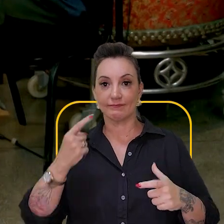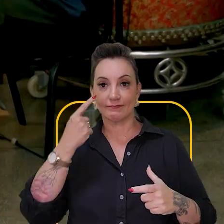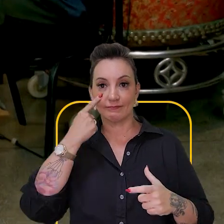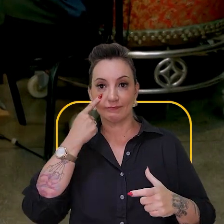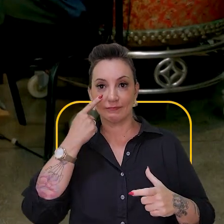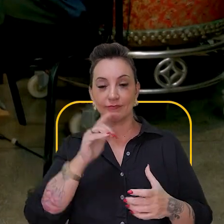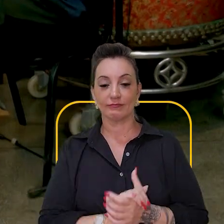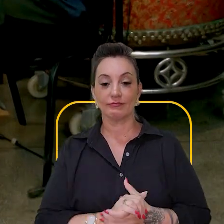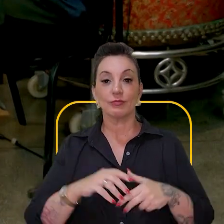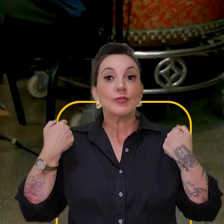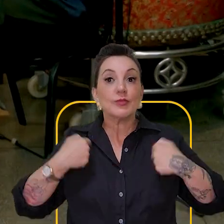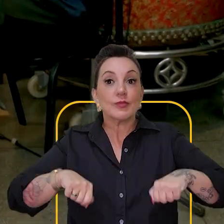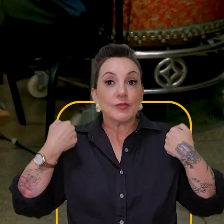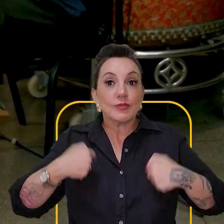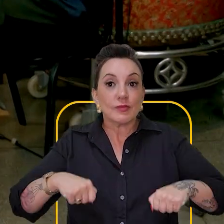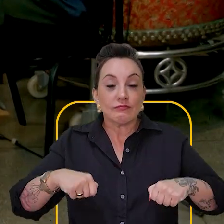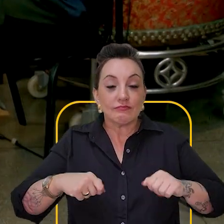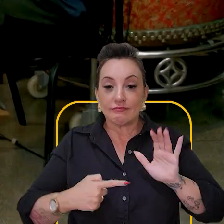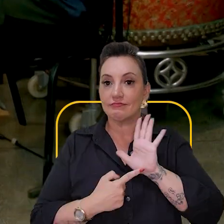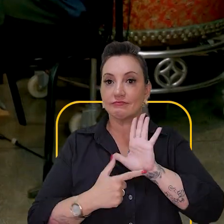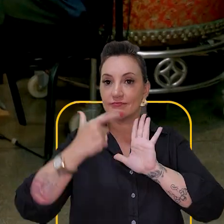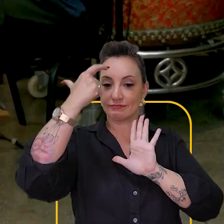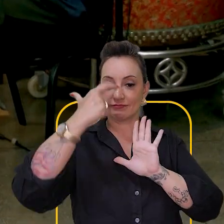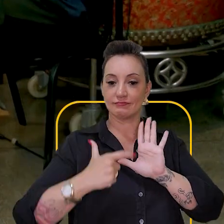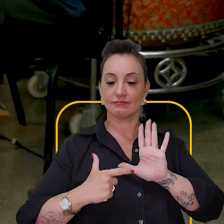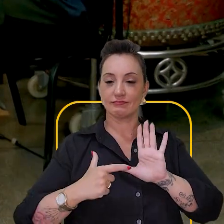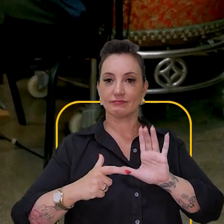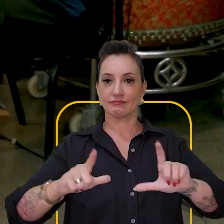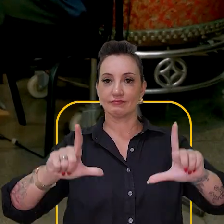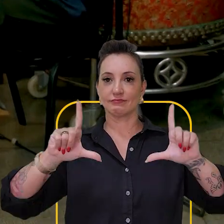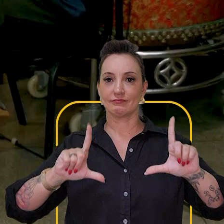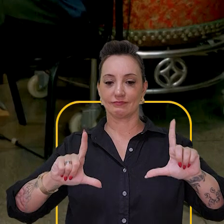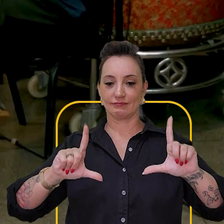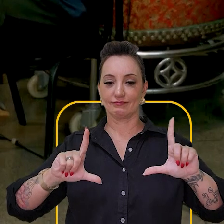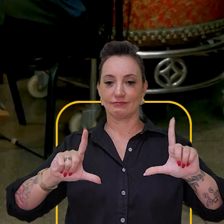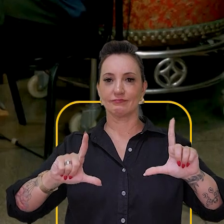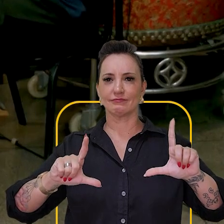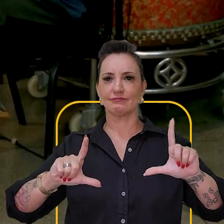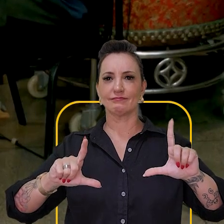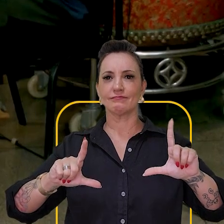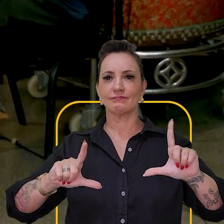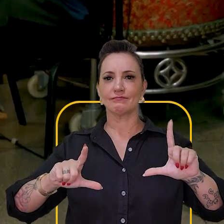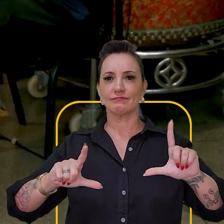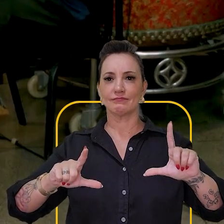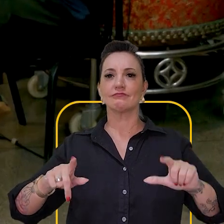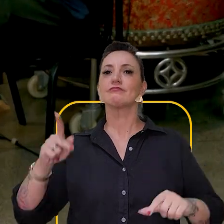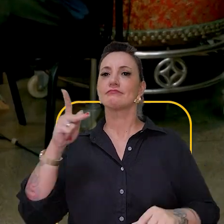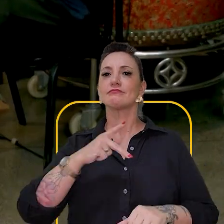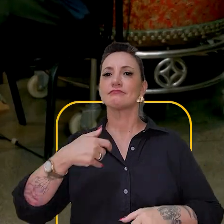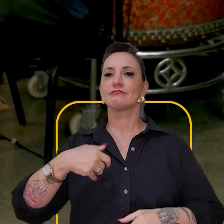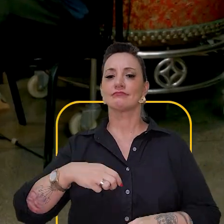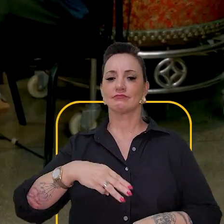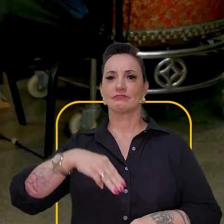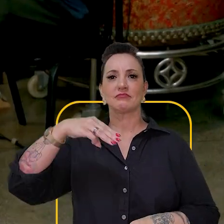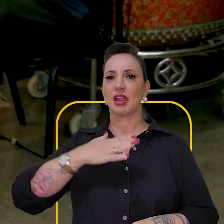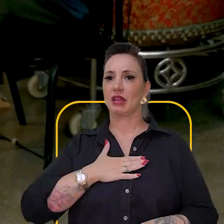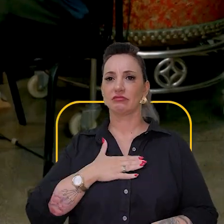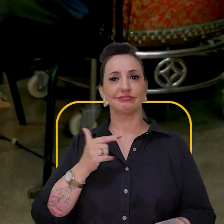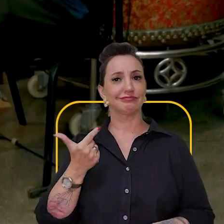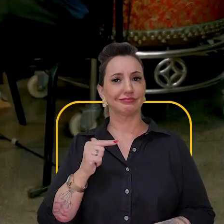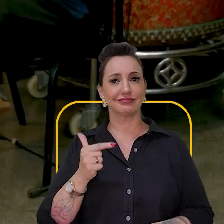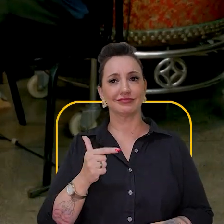que eu vejo por aí eles têm uma necessidade de mostrar que tem o título de m uma autoafirmação uhum né Eu não